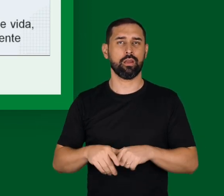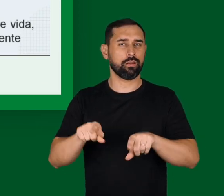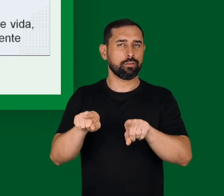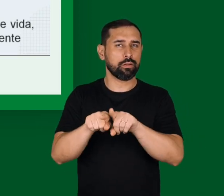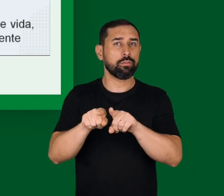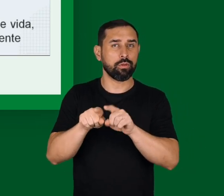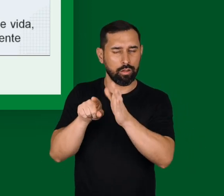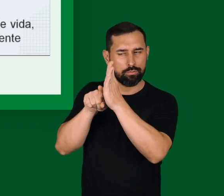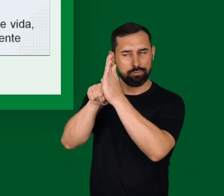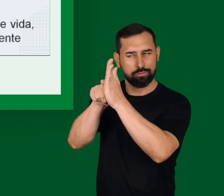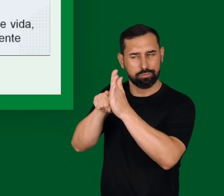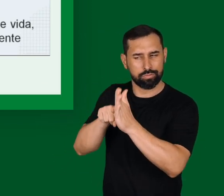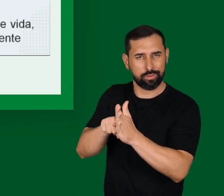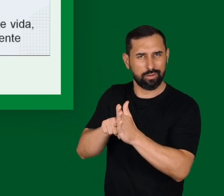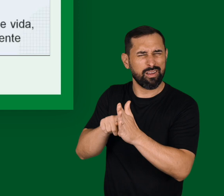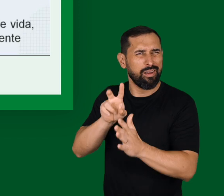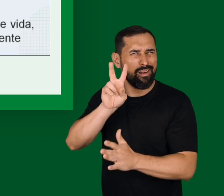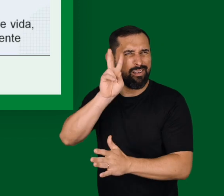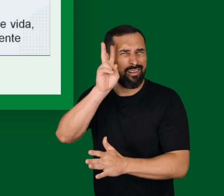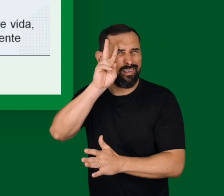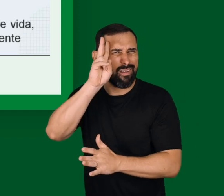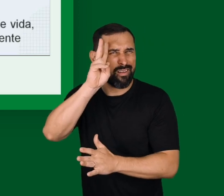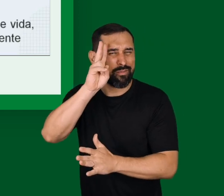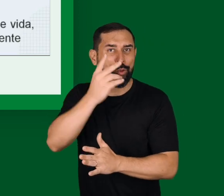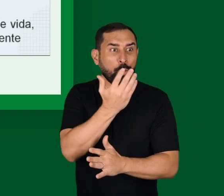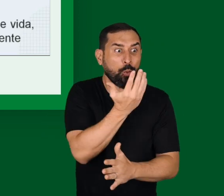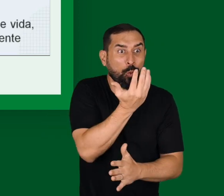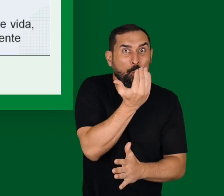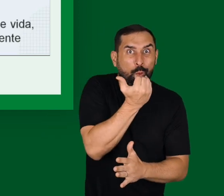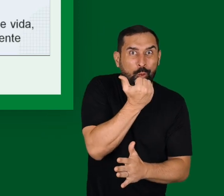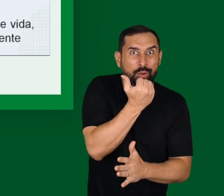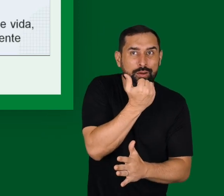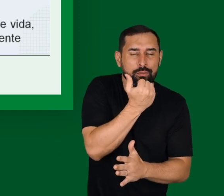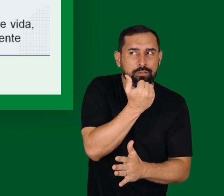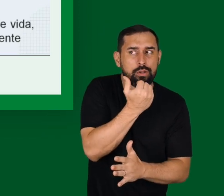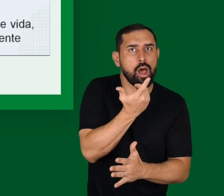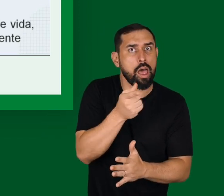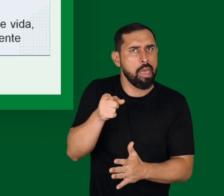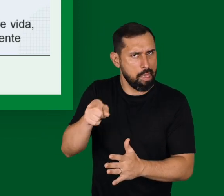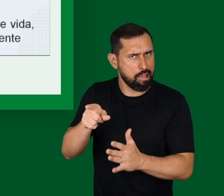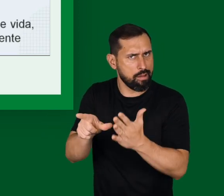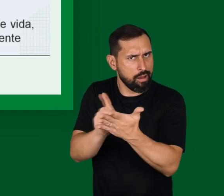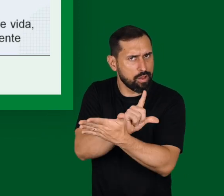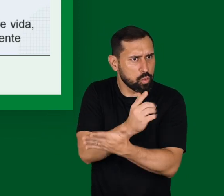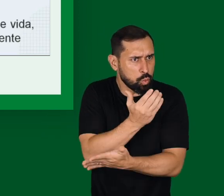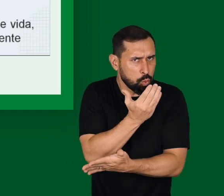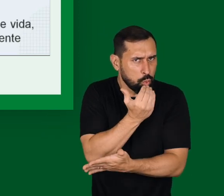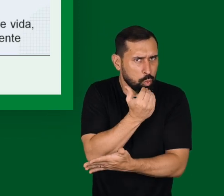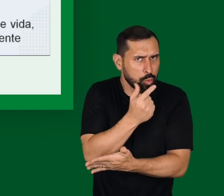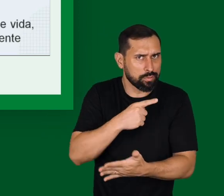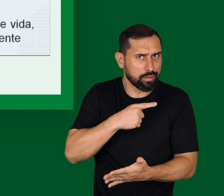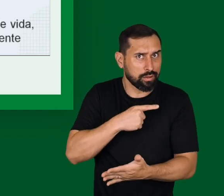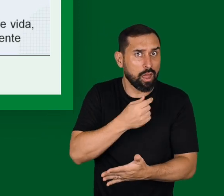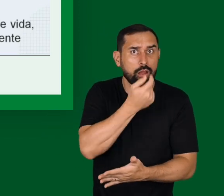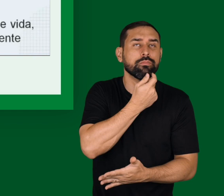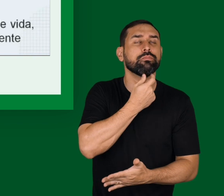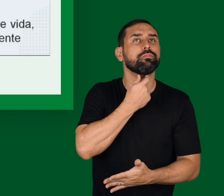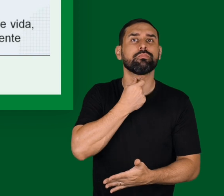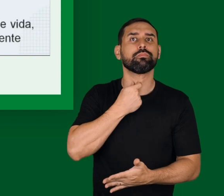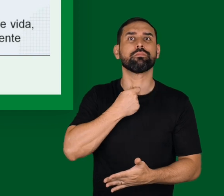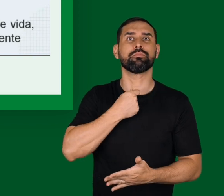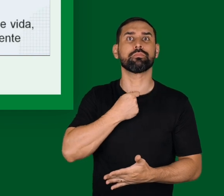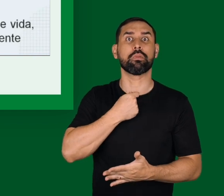né? Lembrar que é sempre importante observar, como a gente perguntou lá atrás, lembra a história da alimentação? Se